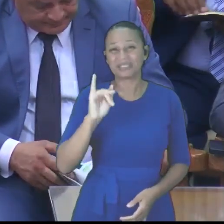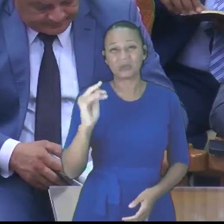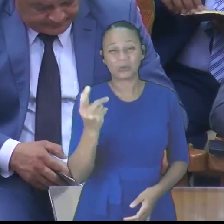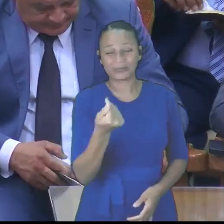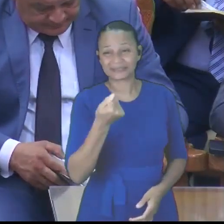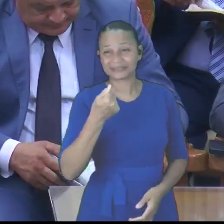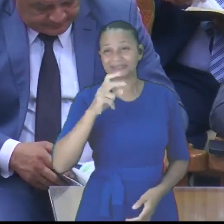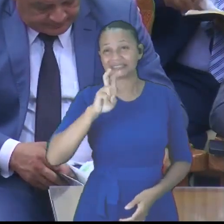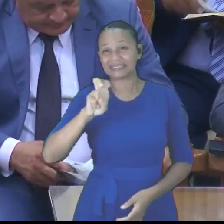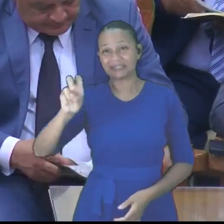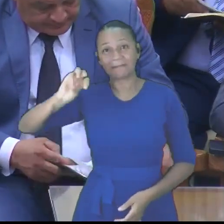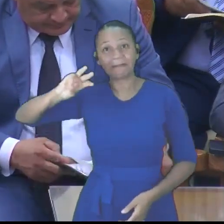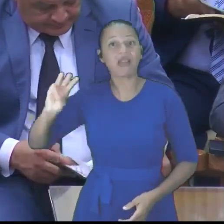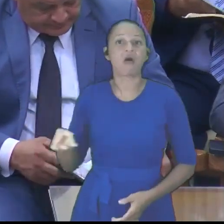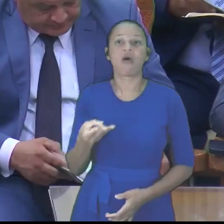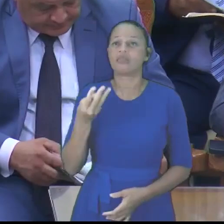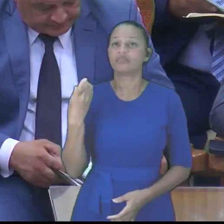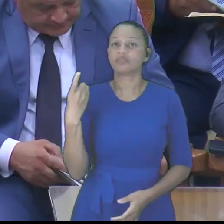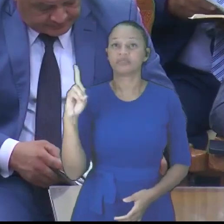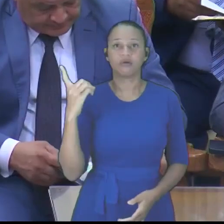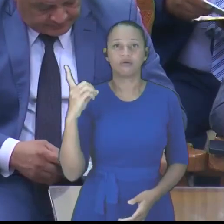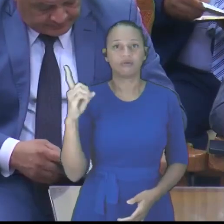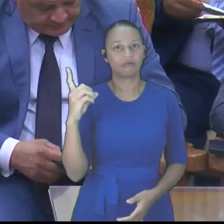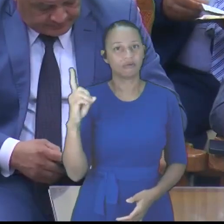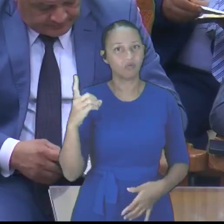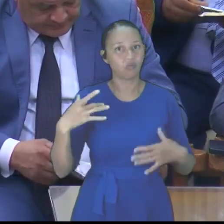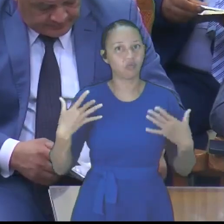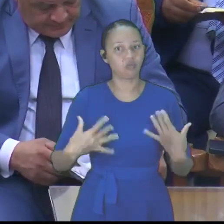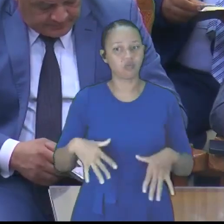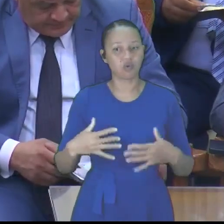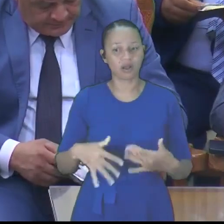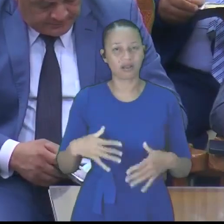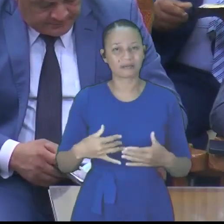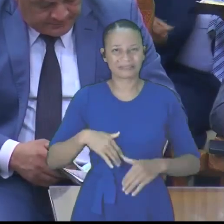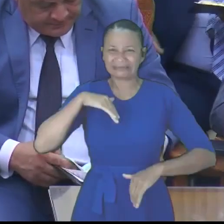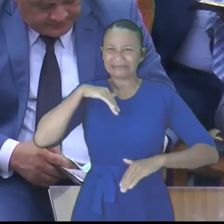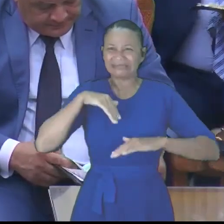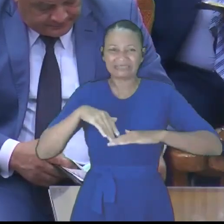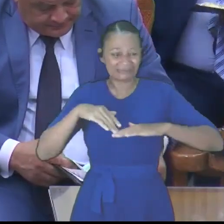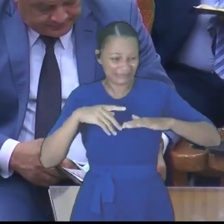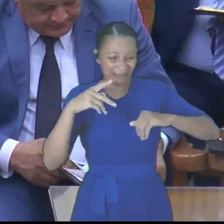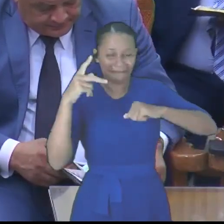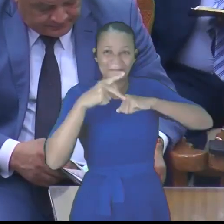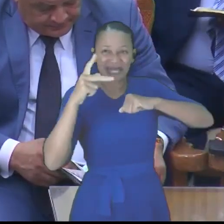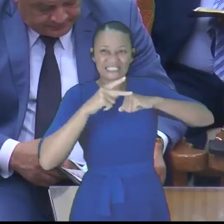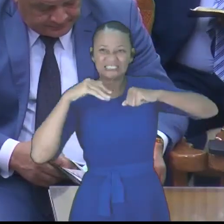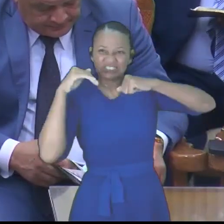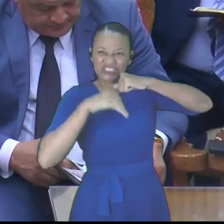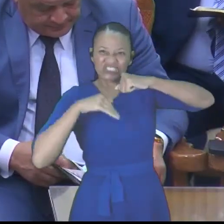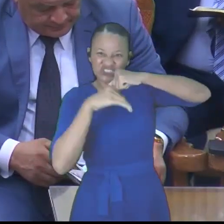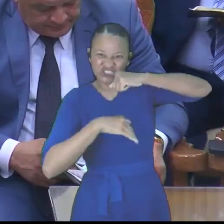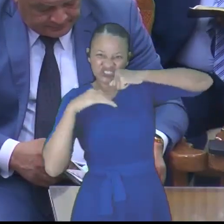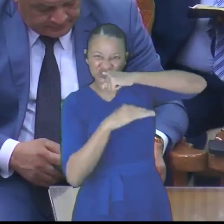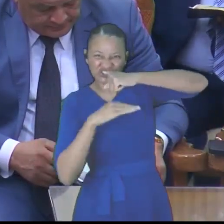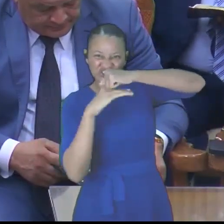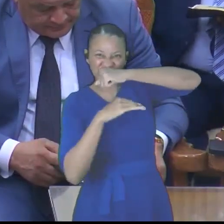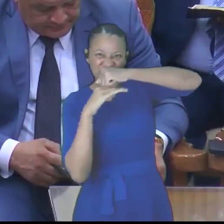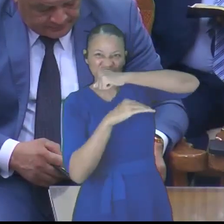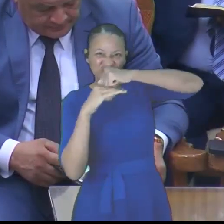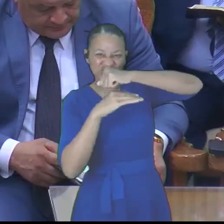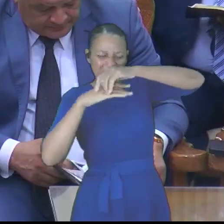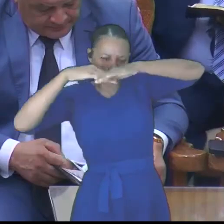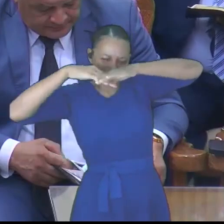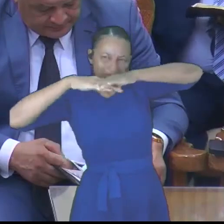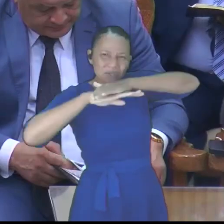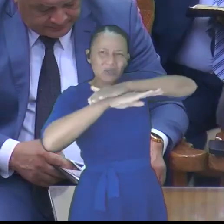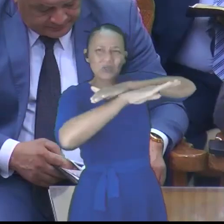500 milhões de dólares. Dentro, eles cavam na rocha, cavam debaixo do chão e faz aquele. Agora lá bota